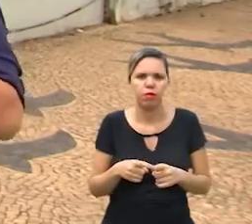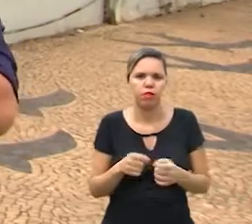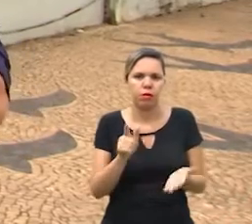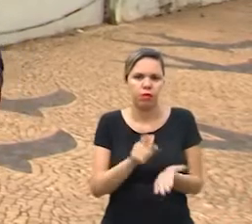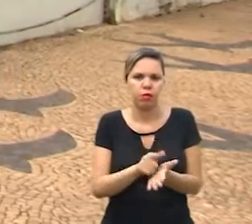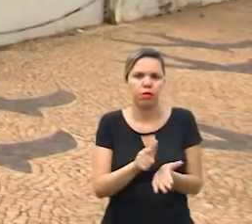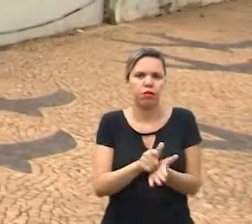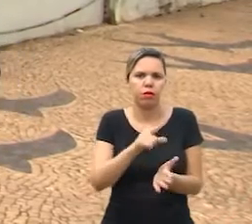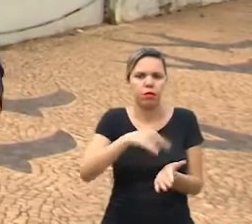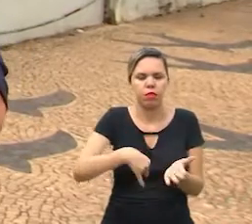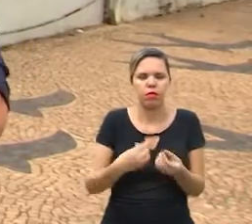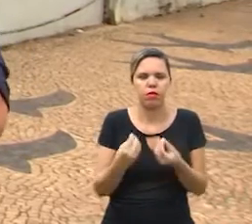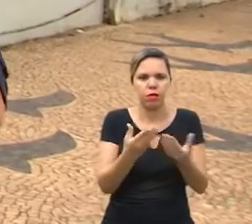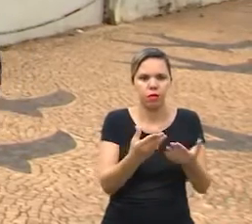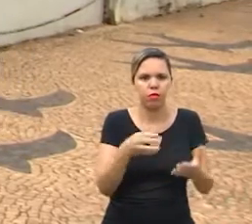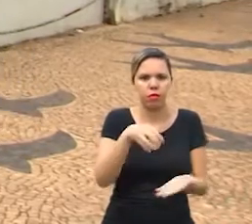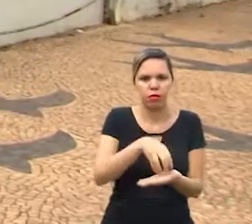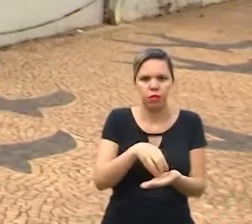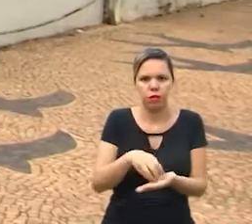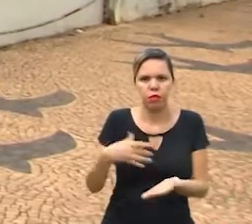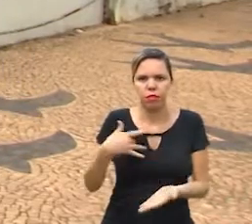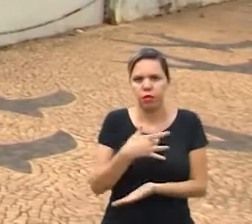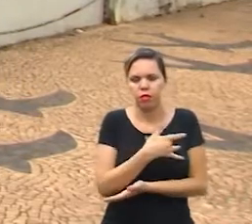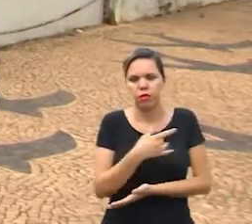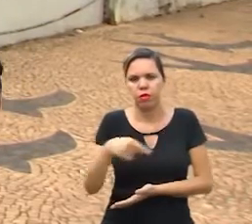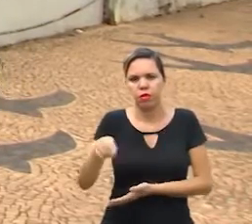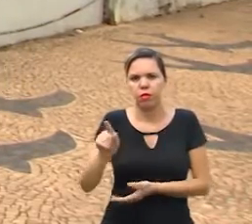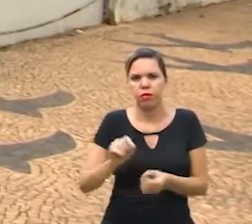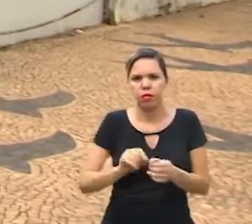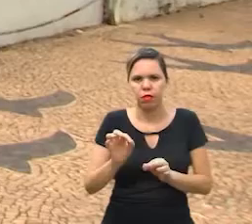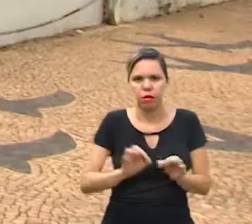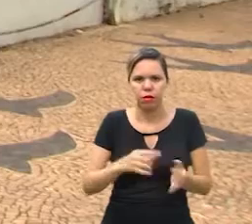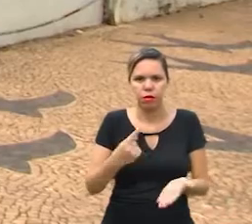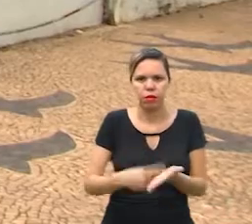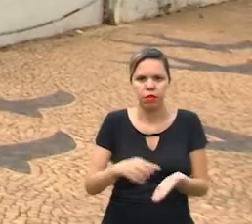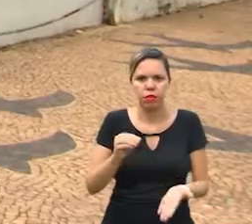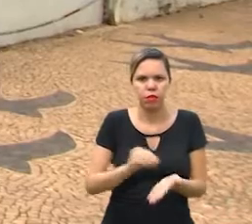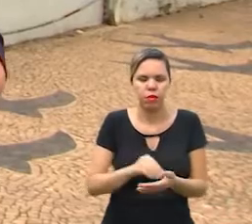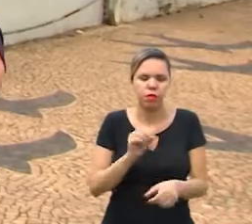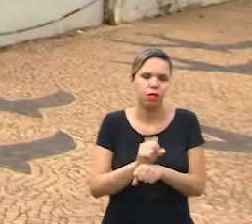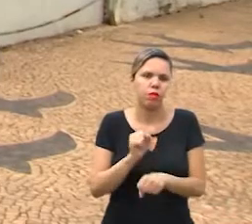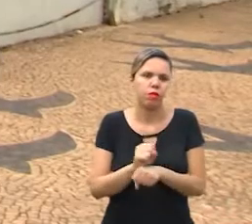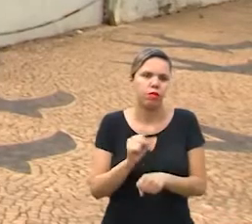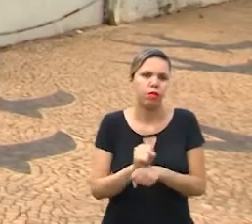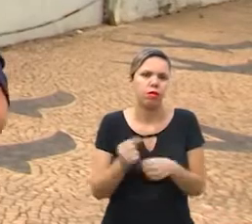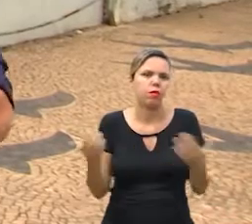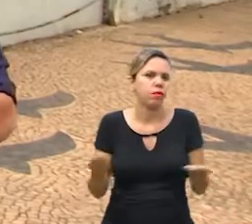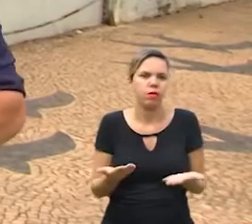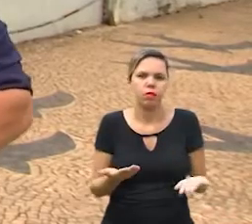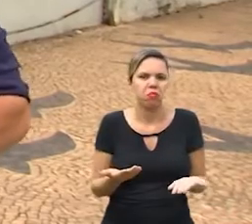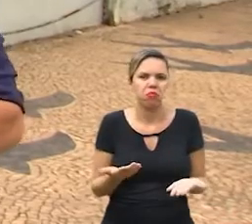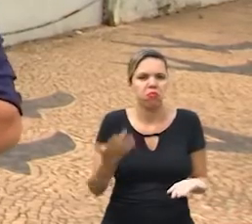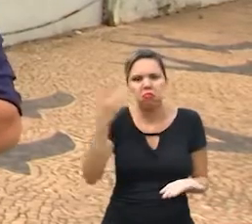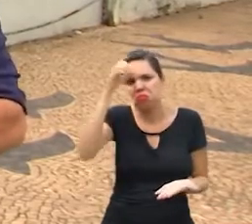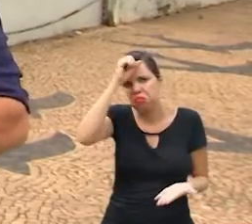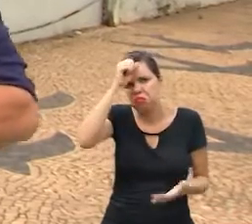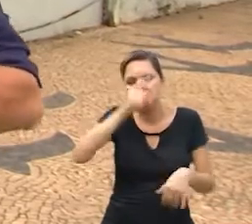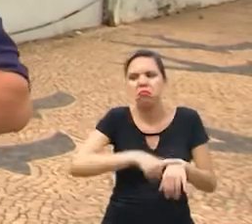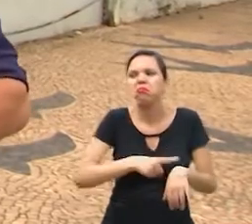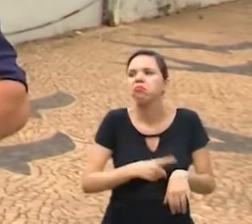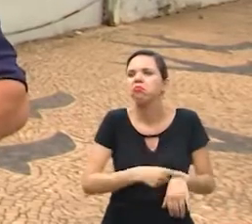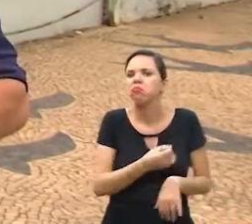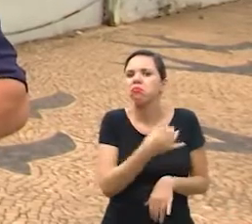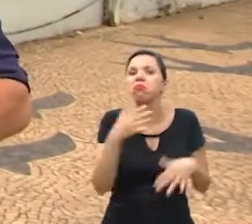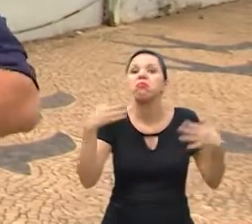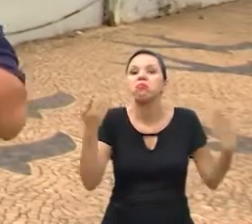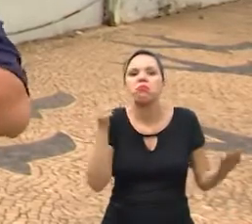médico, recebeu o encaminhamento, ela vai até o posto de saúde e lá ela faz o agendamento e fica aguardando. Hoje ela não sabe